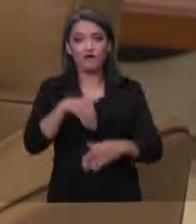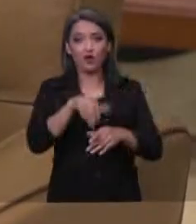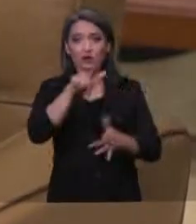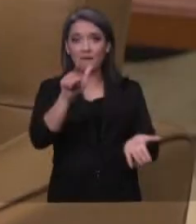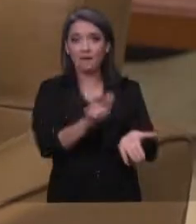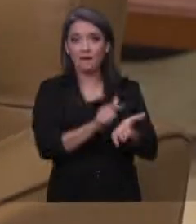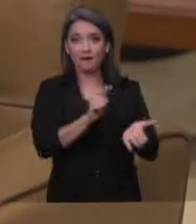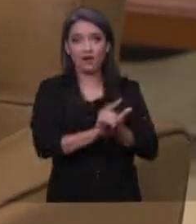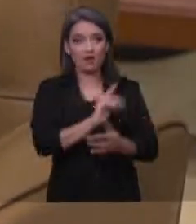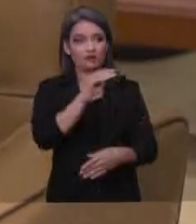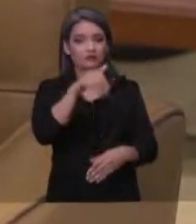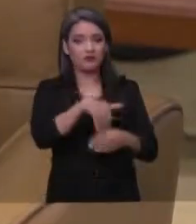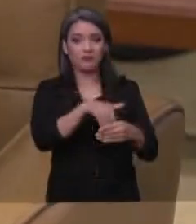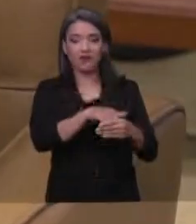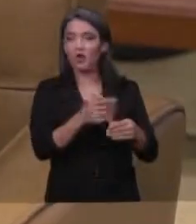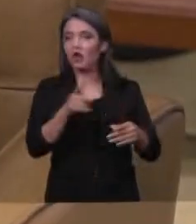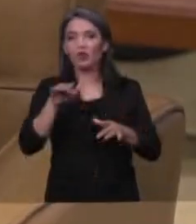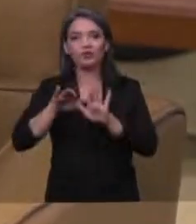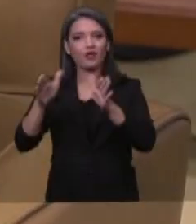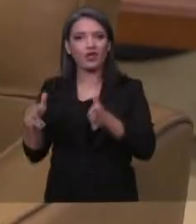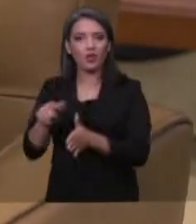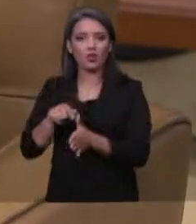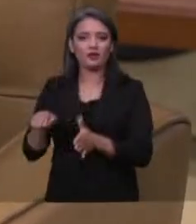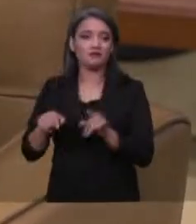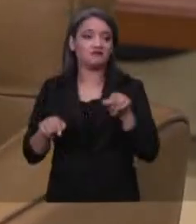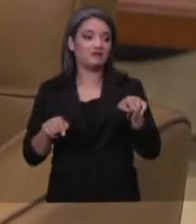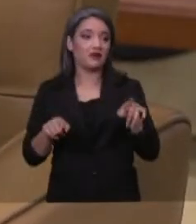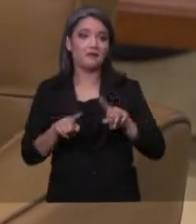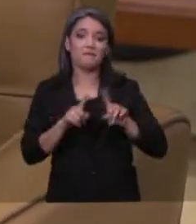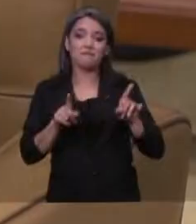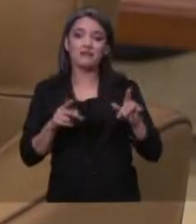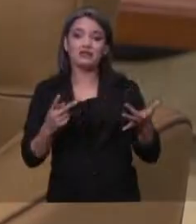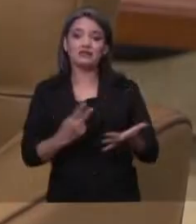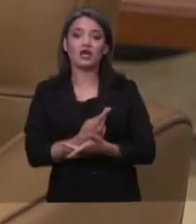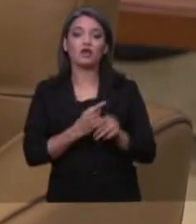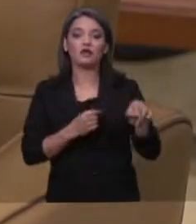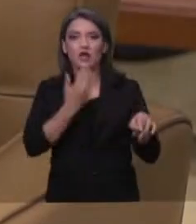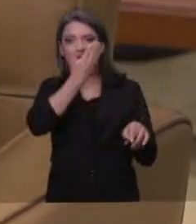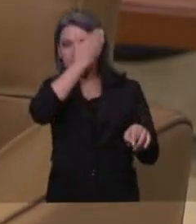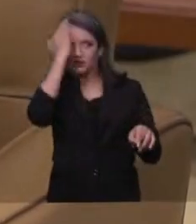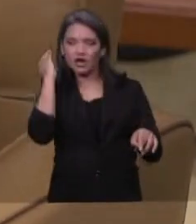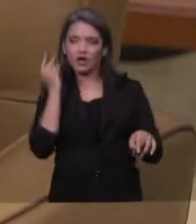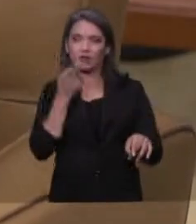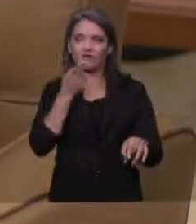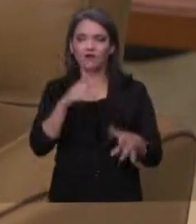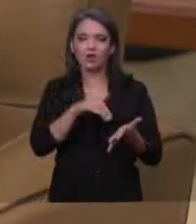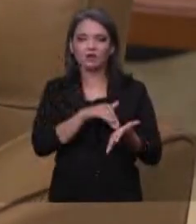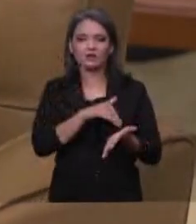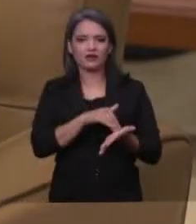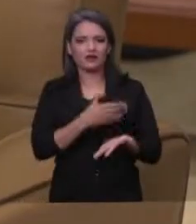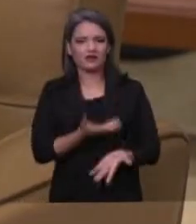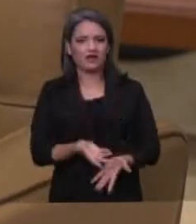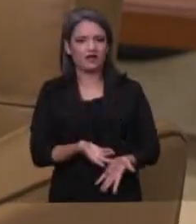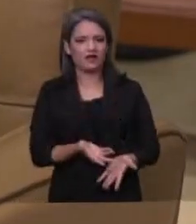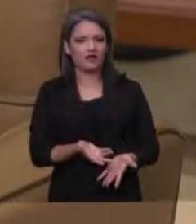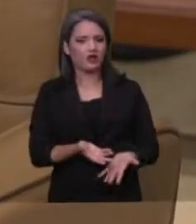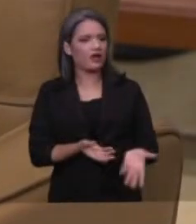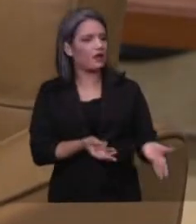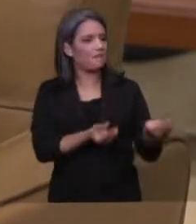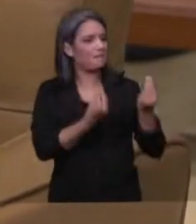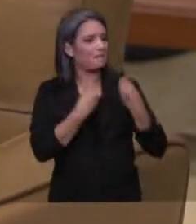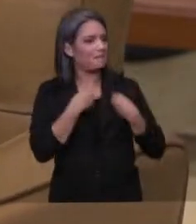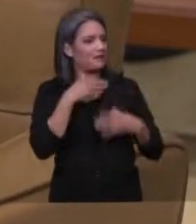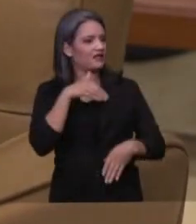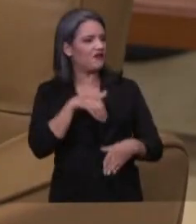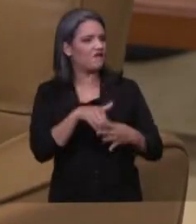não tem voto eletrônico, não obstante, aparece Trump dizendo para um secretário de Estado: me arrume aí alguns votos.